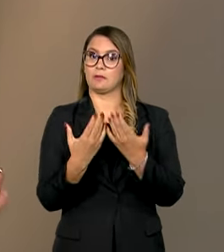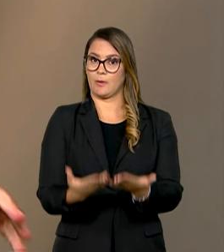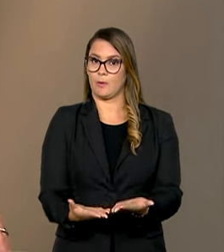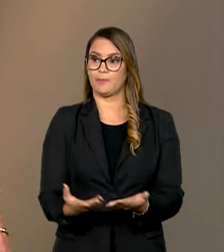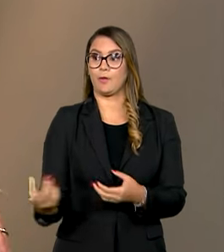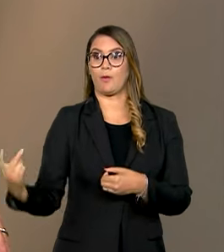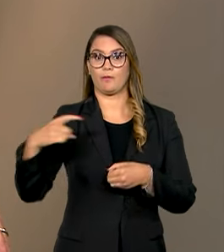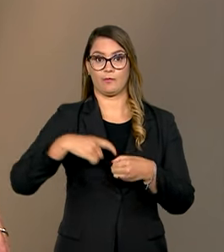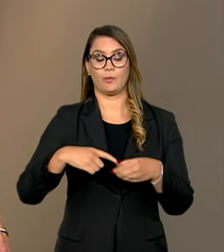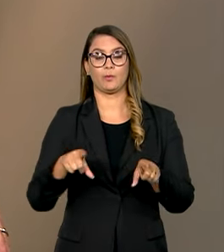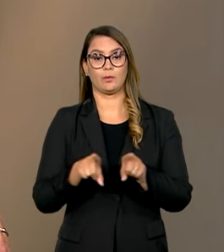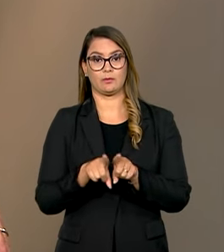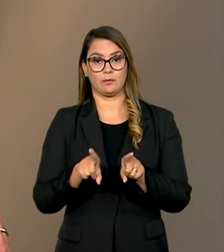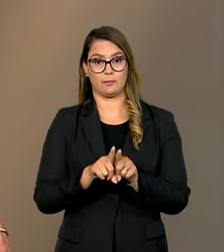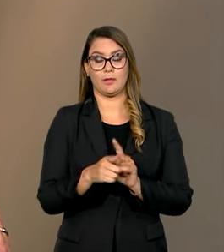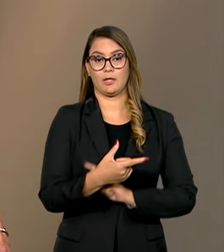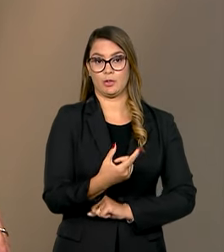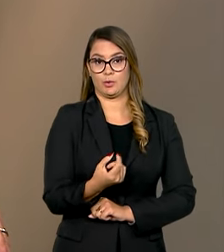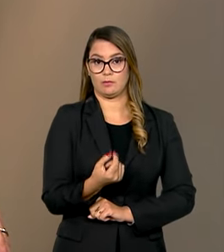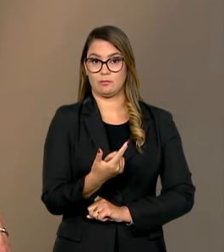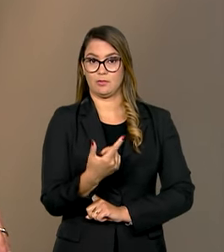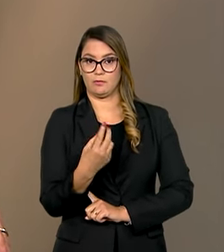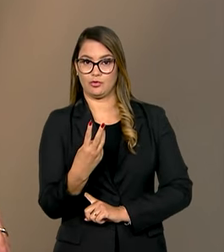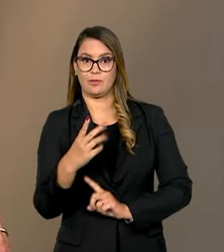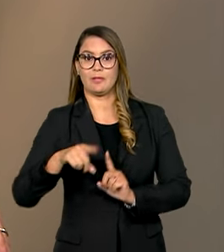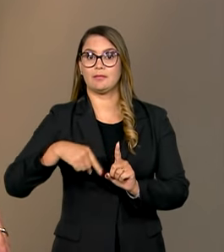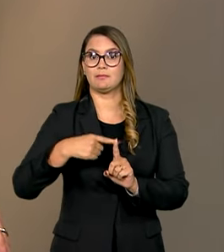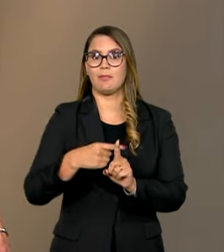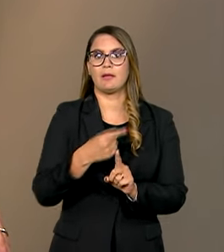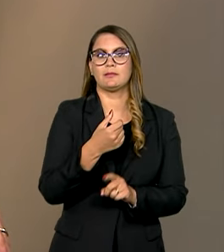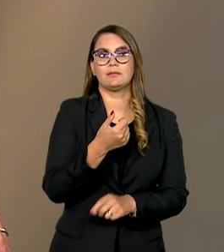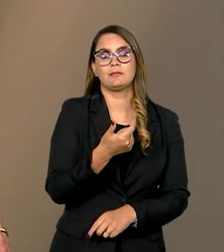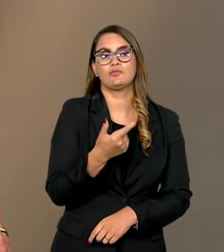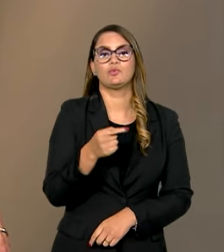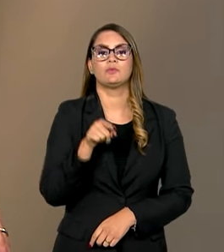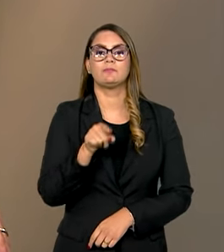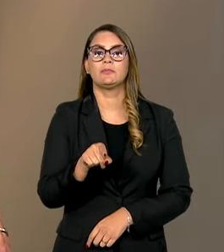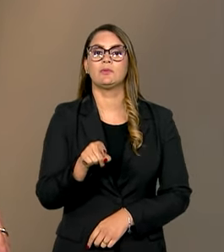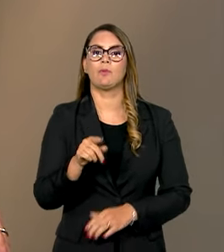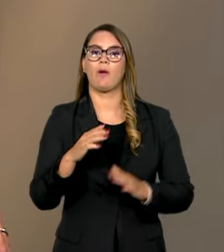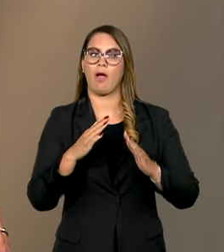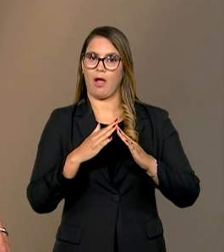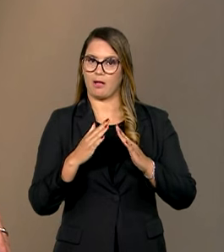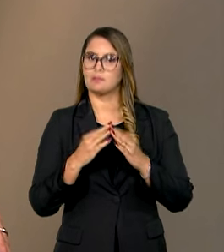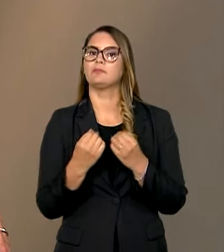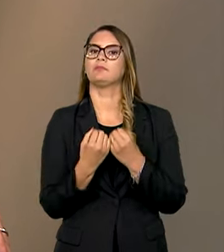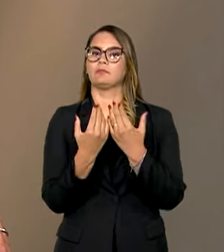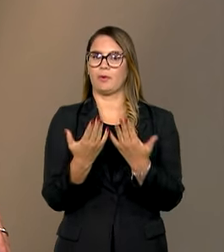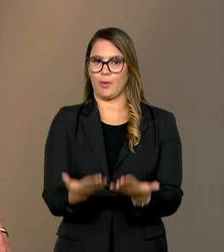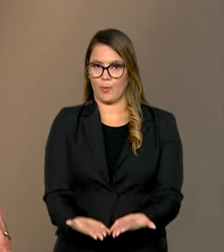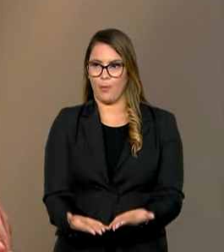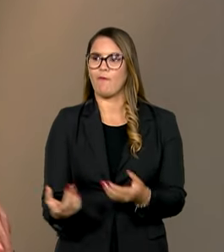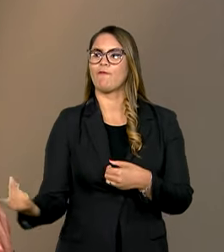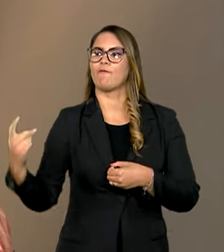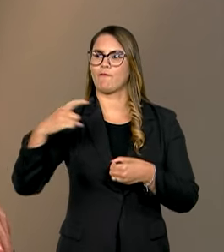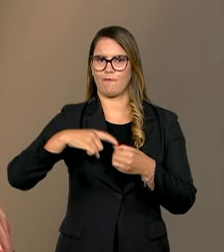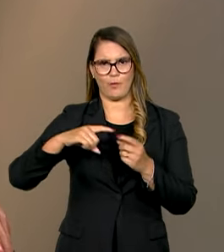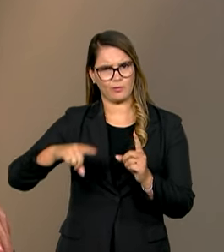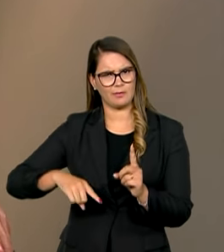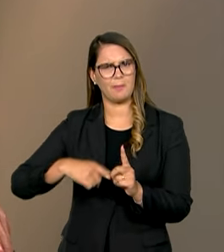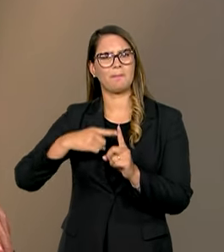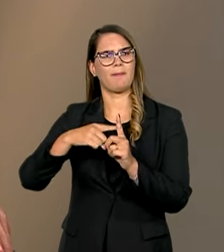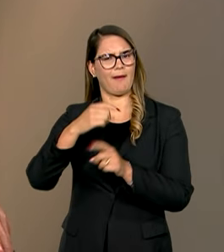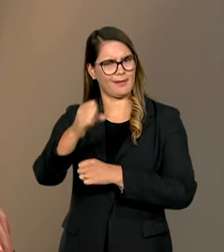nesse ano de 2023, mais de 22 mil unidades habitacionais. Vamos retomar mais ainda no ano